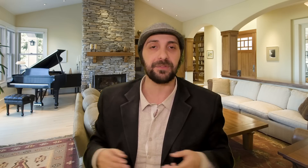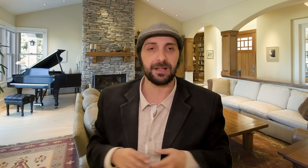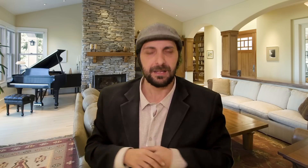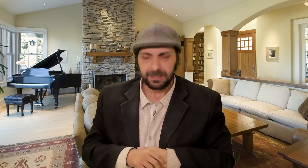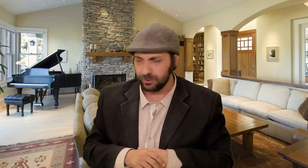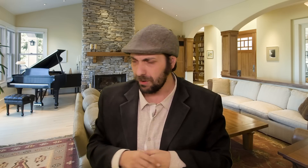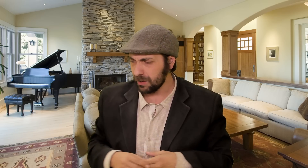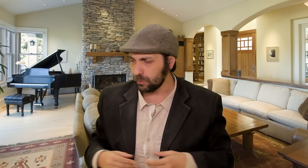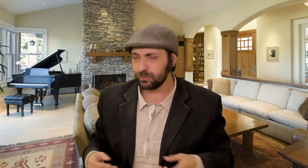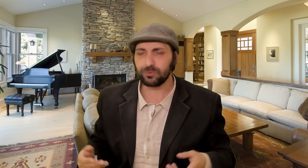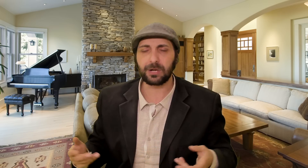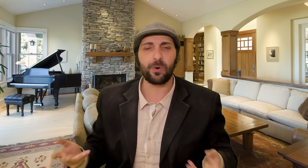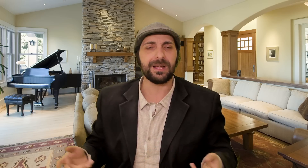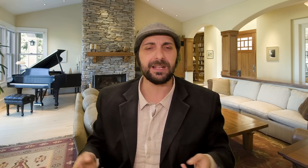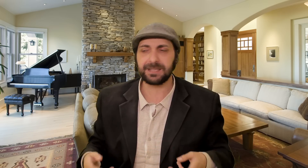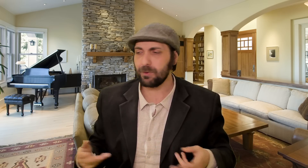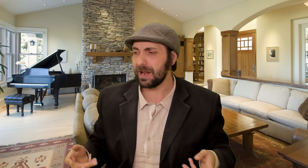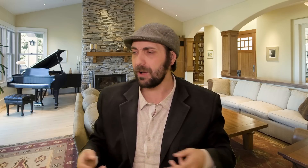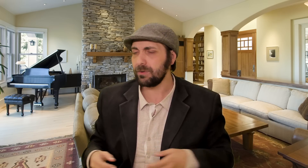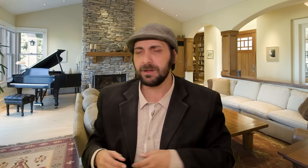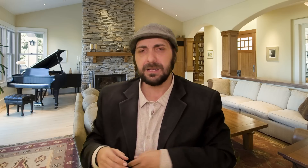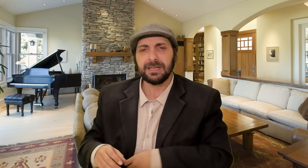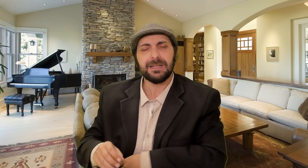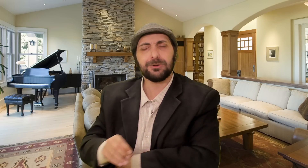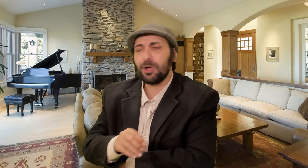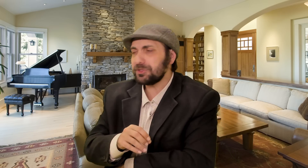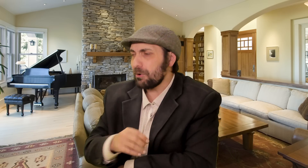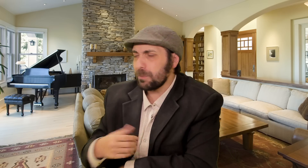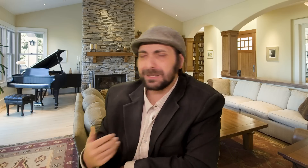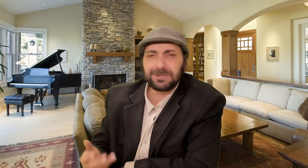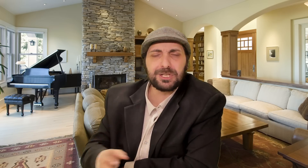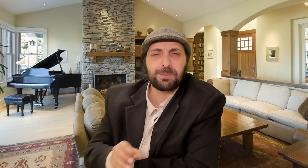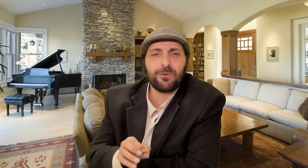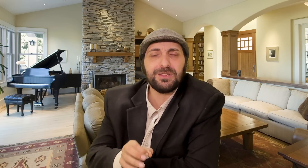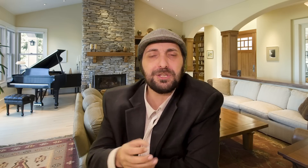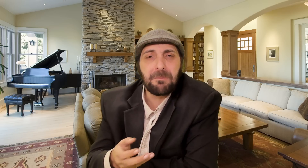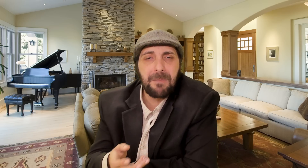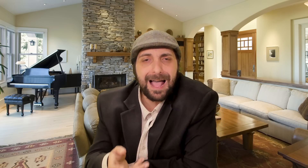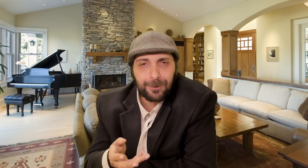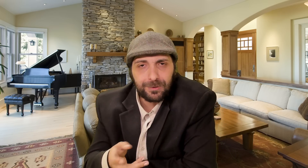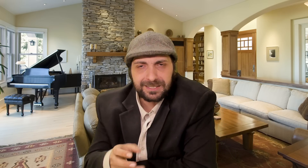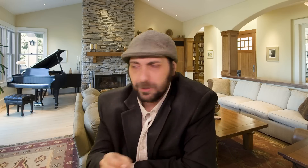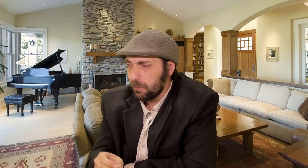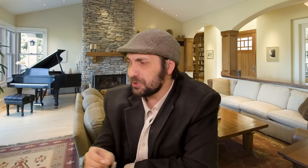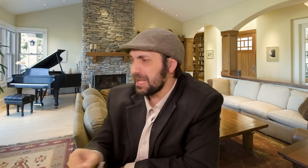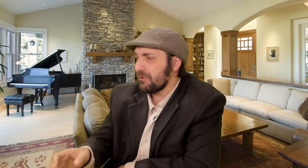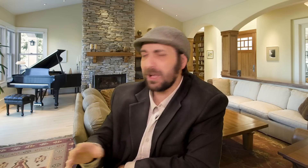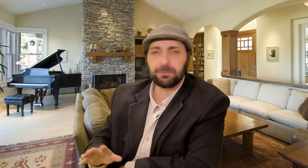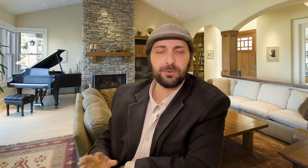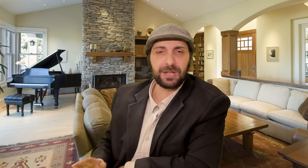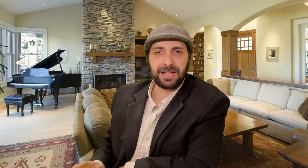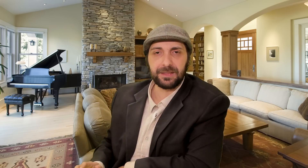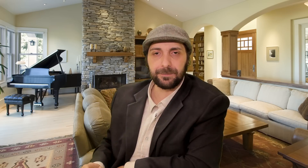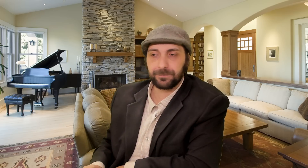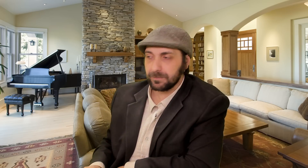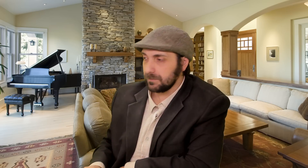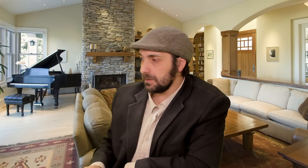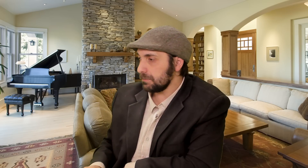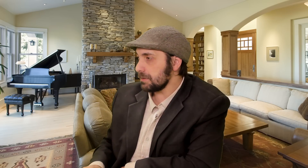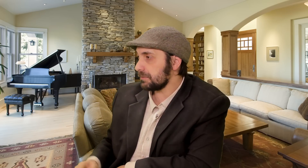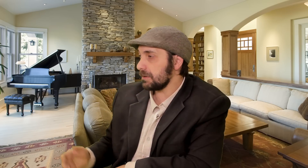ilibada de uma conduta Coesa moral Total completamente Desprovida de mácula não pode estar invade por